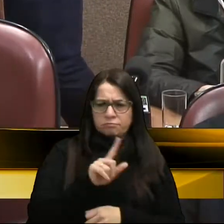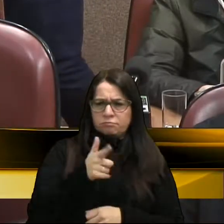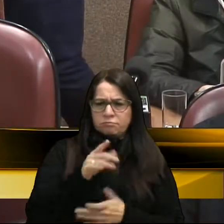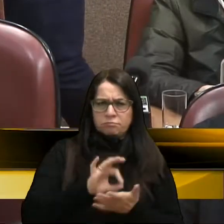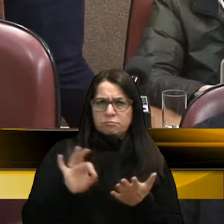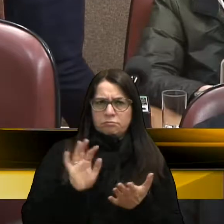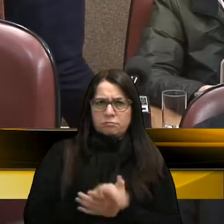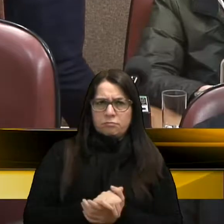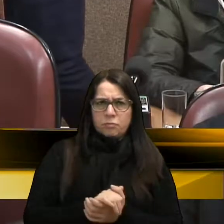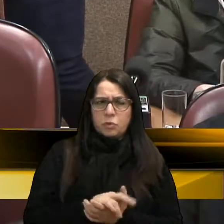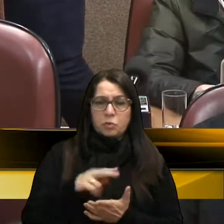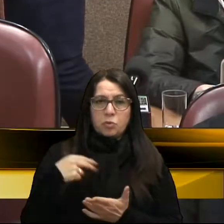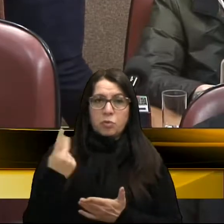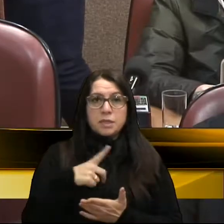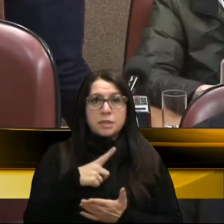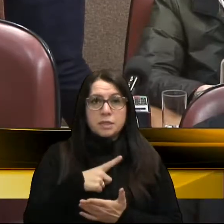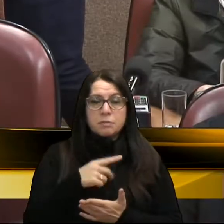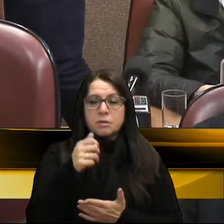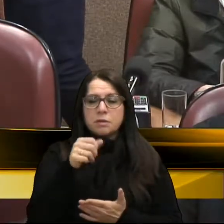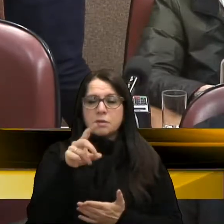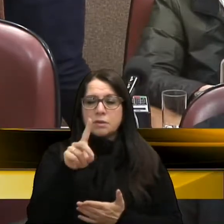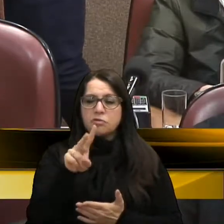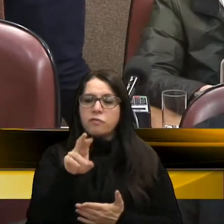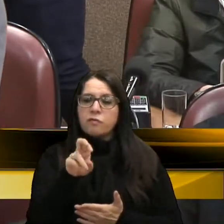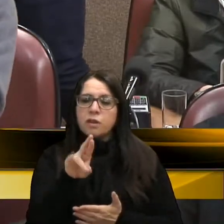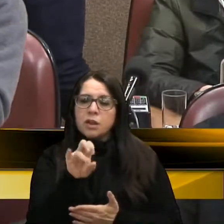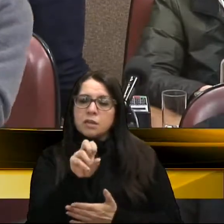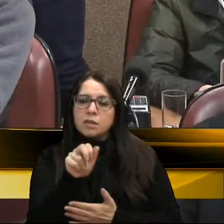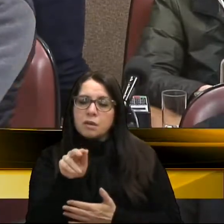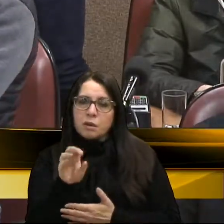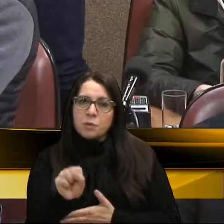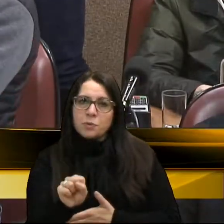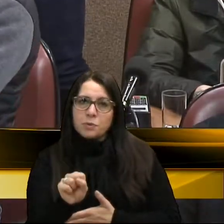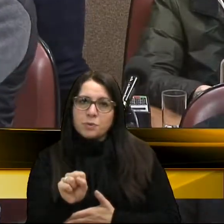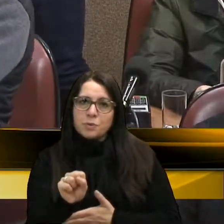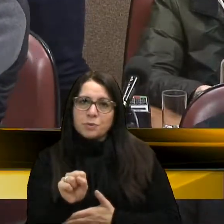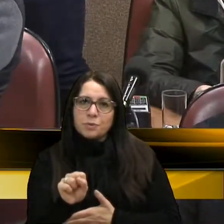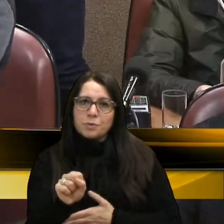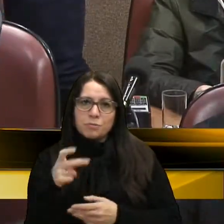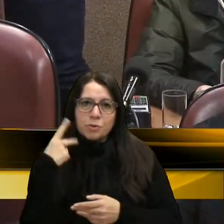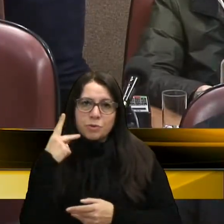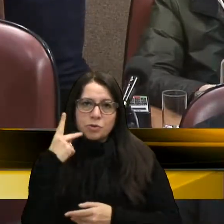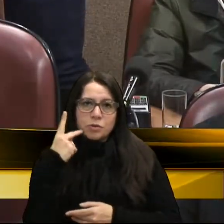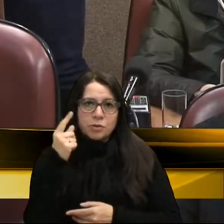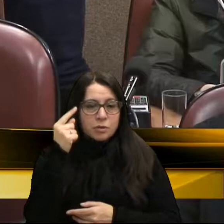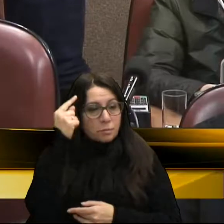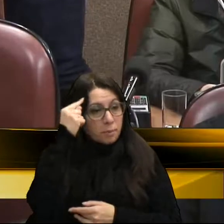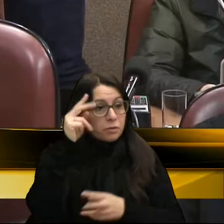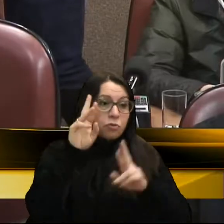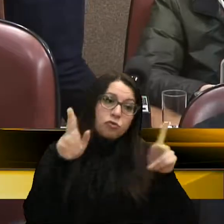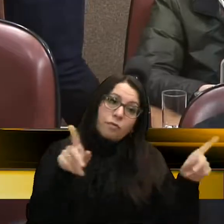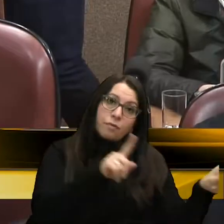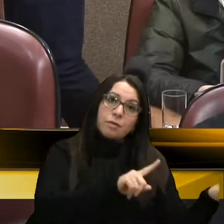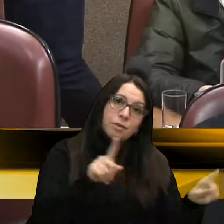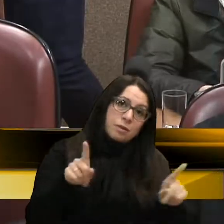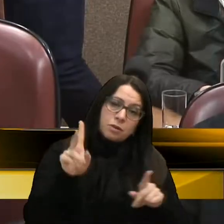inimigo. Nós temos adversários políticos que não são nossos inimigos só porque pensam diferente de